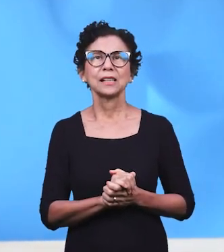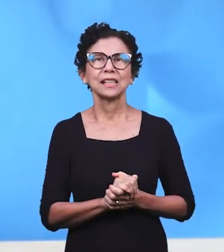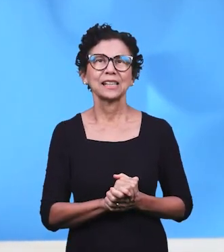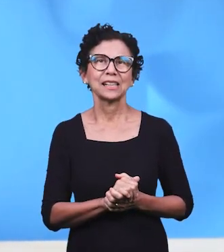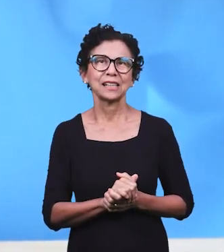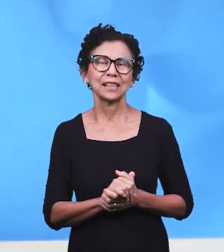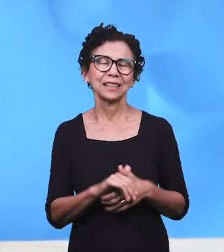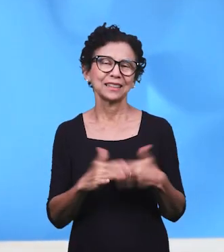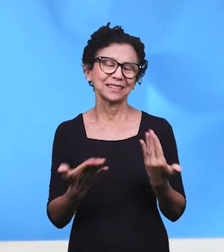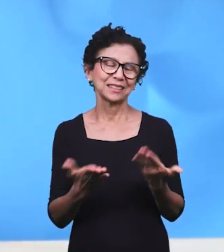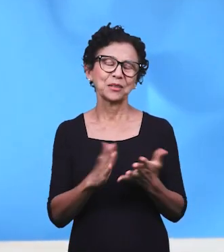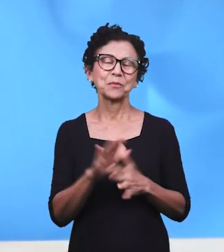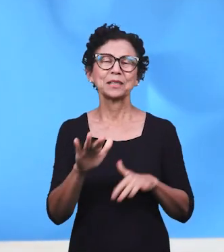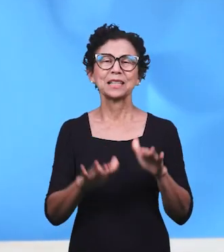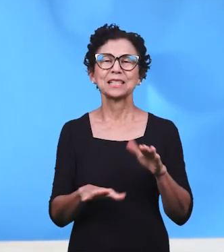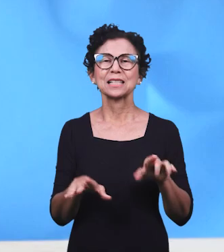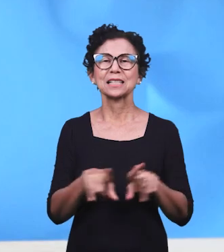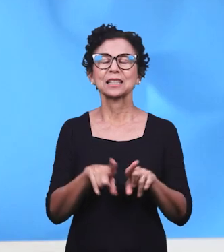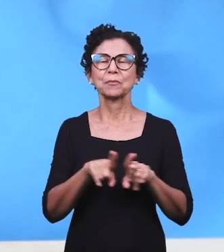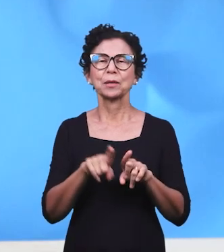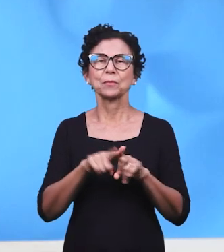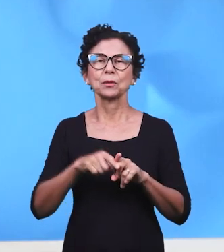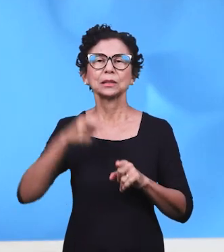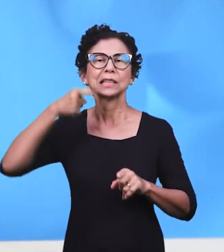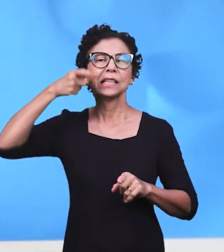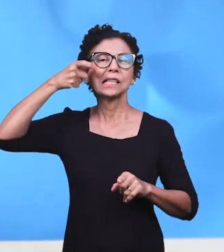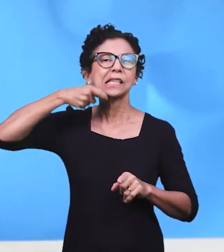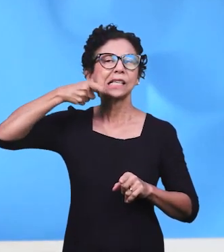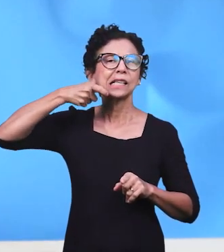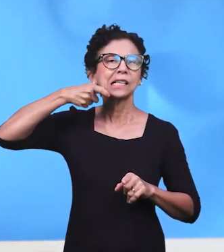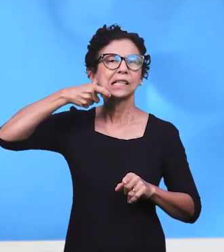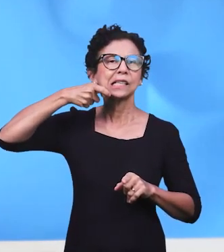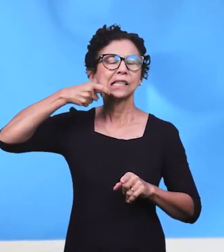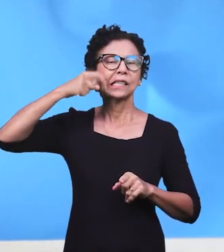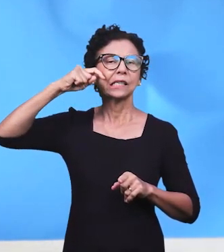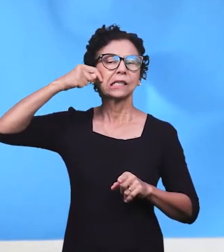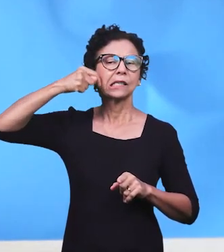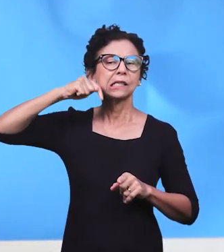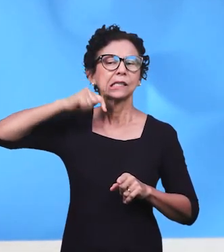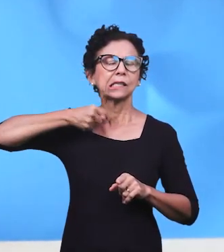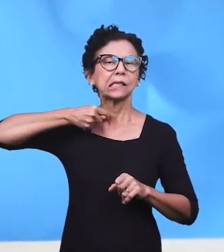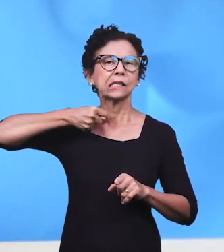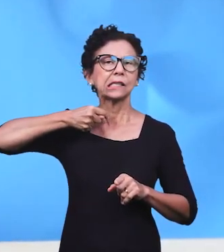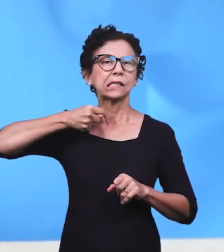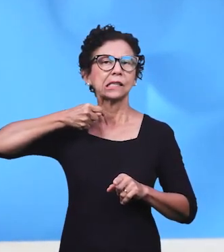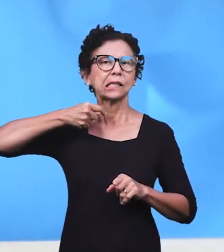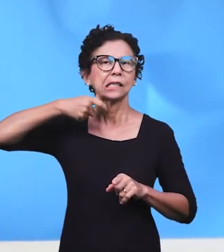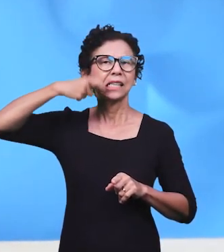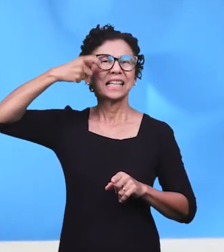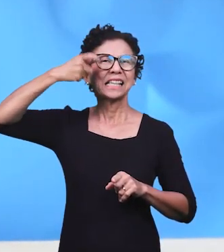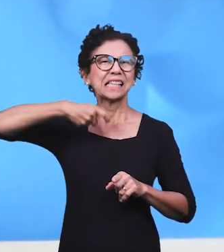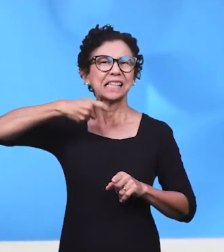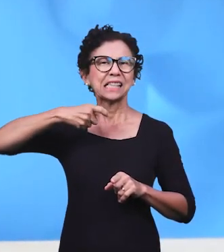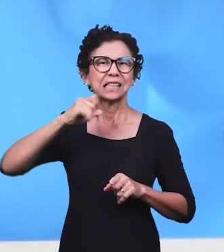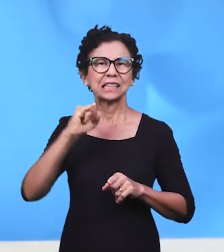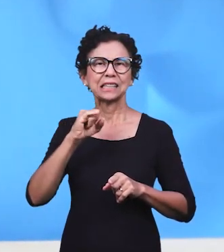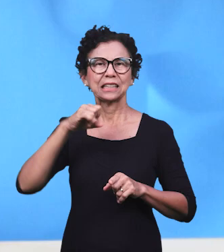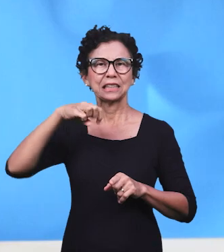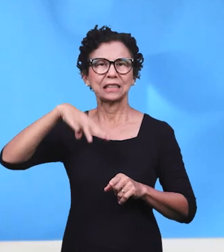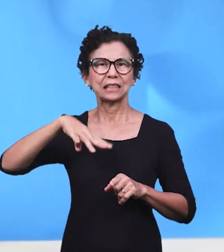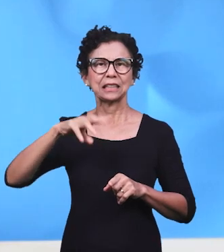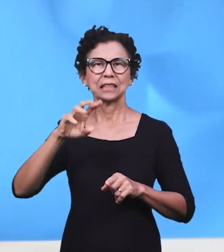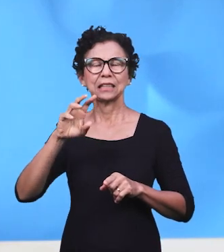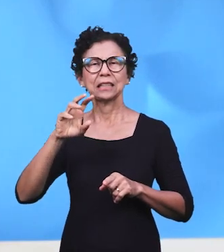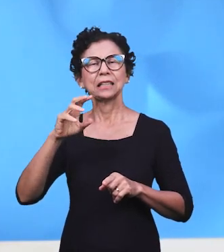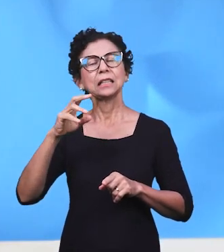eu tenho prótese? Sim, a gente tem um implante fixo ali, mas o que vai por cima, o dente, é uma prótese. Então, se a gente for pensar, por